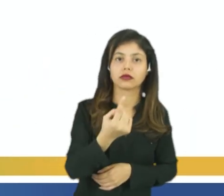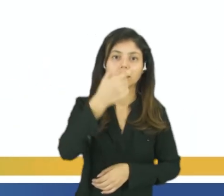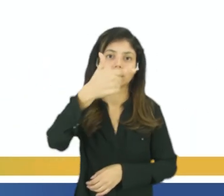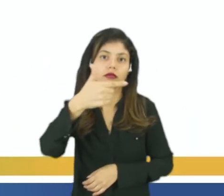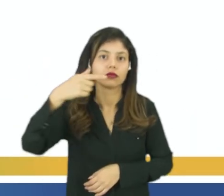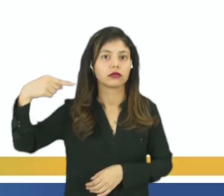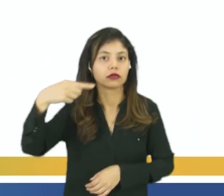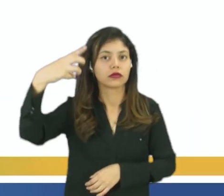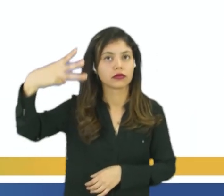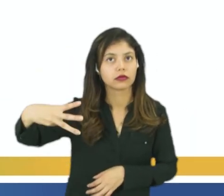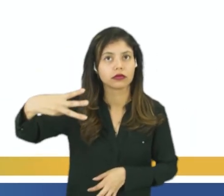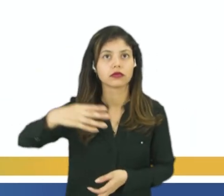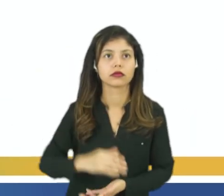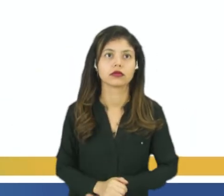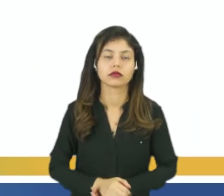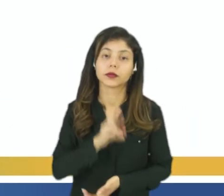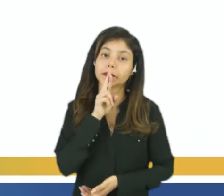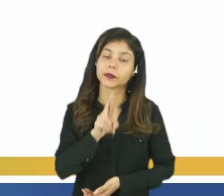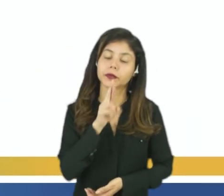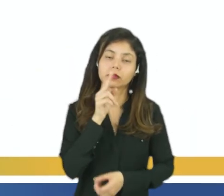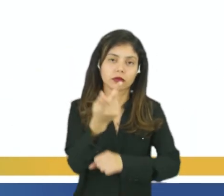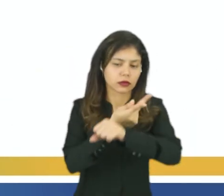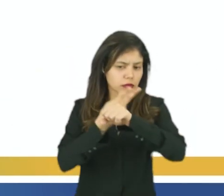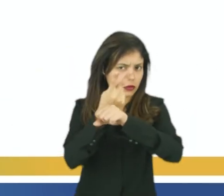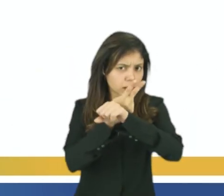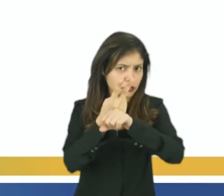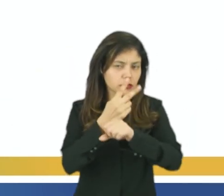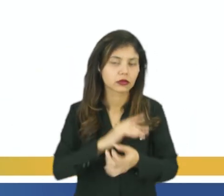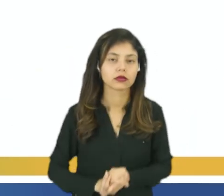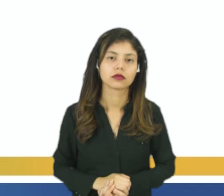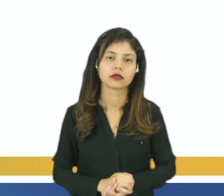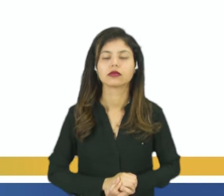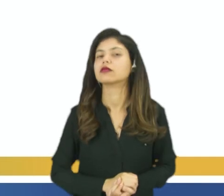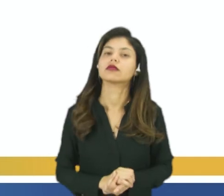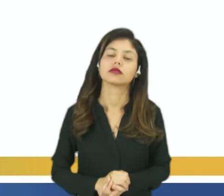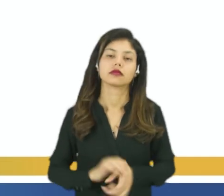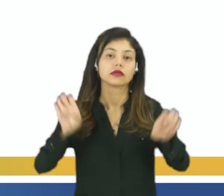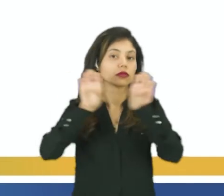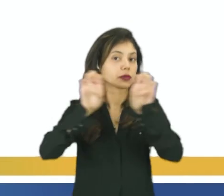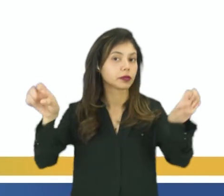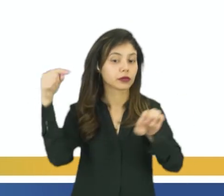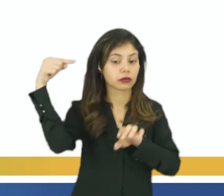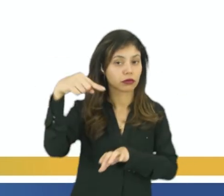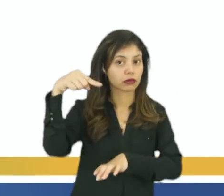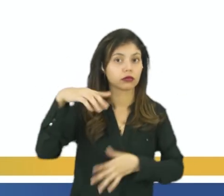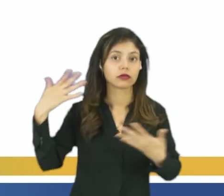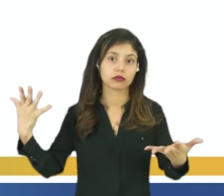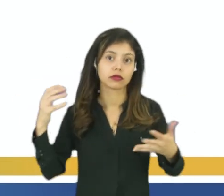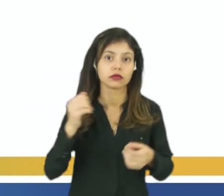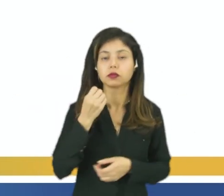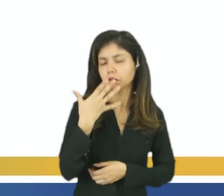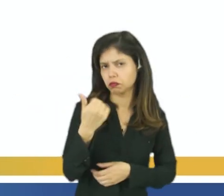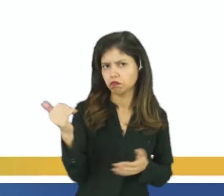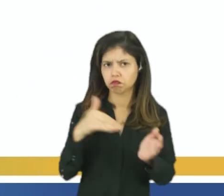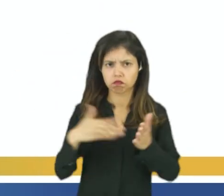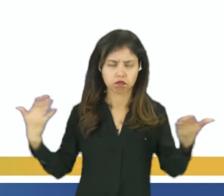2 e menos 3. É uma solução procurada, tá? Para essa equação. Tudo bem até aqui?